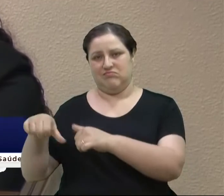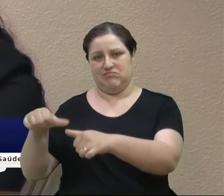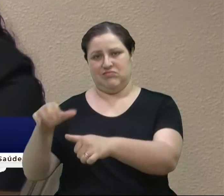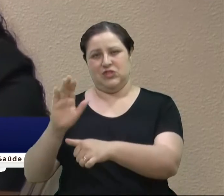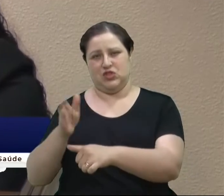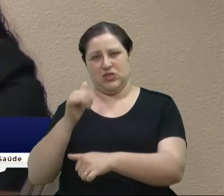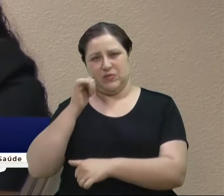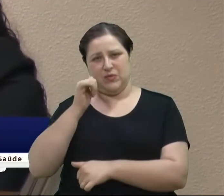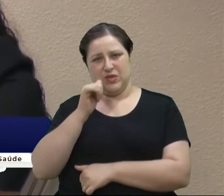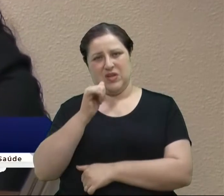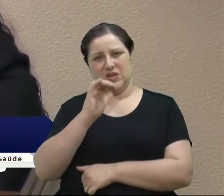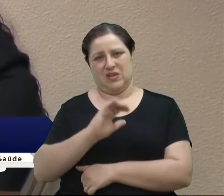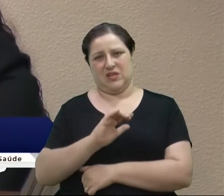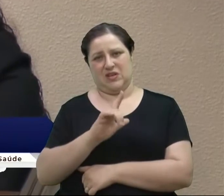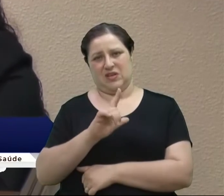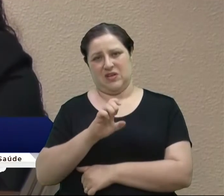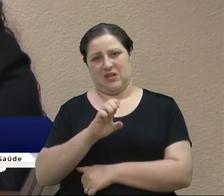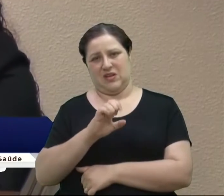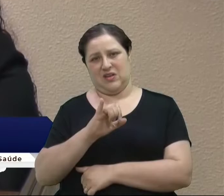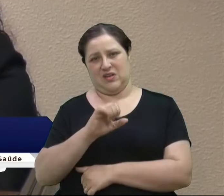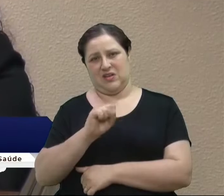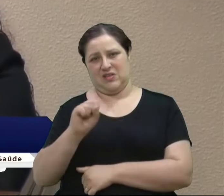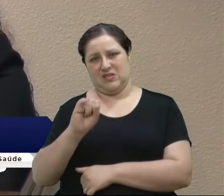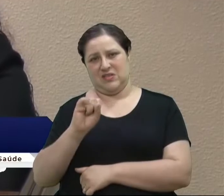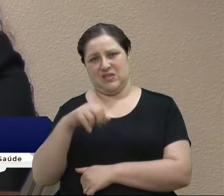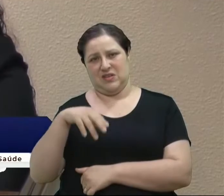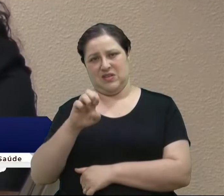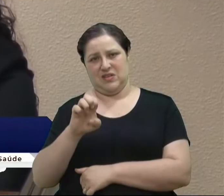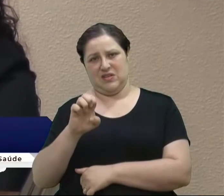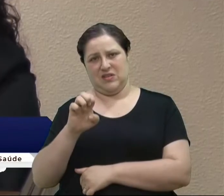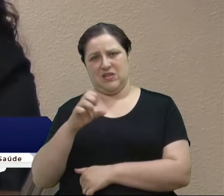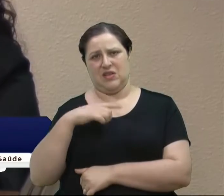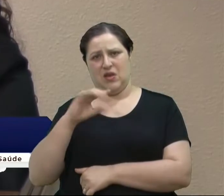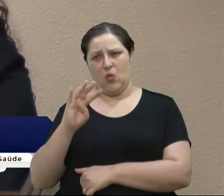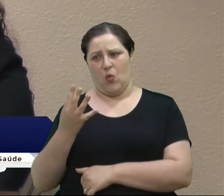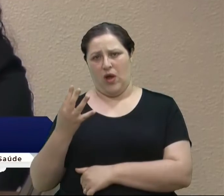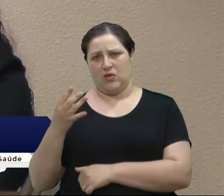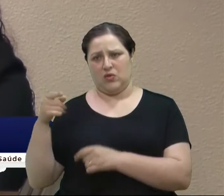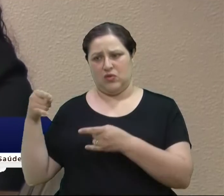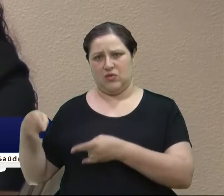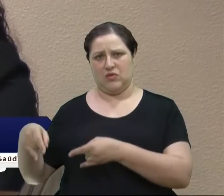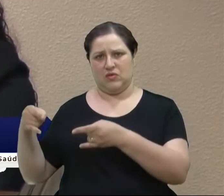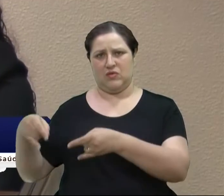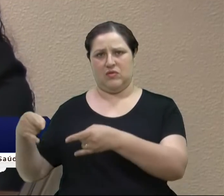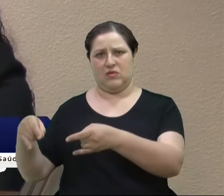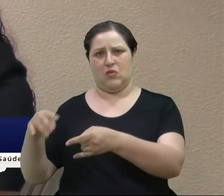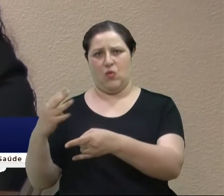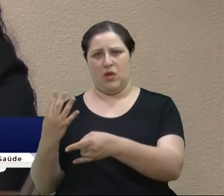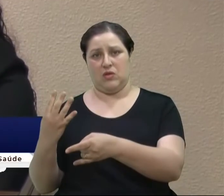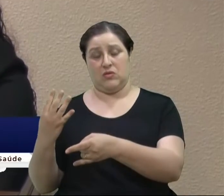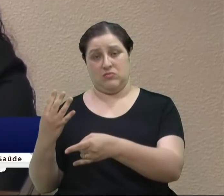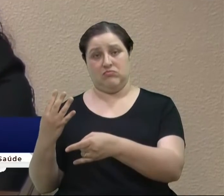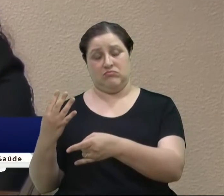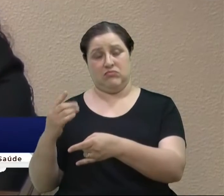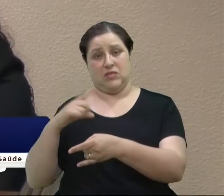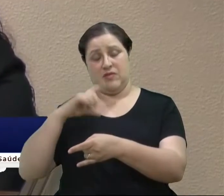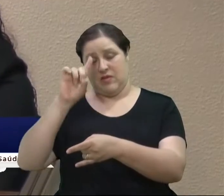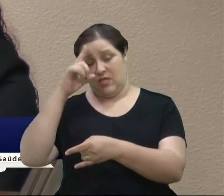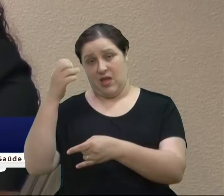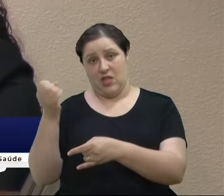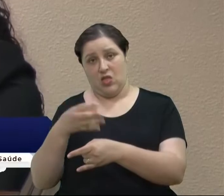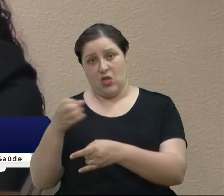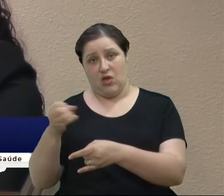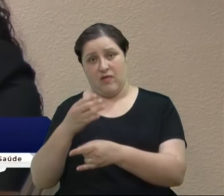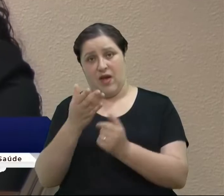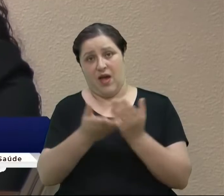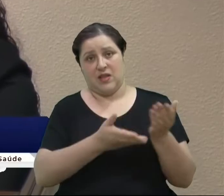colocou, muitas vezes saíram de 4 leitos e eles se reinventaram para dar assistência à população. Talvez seja o